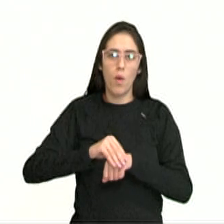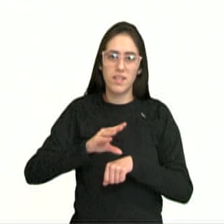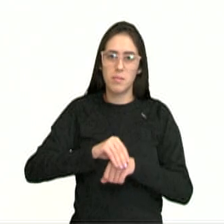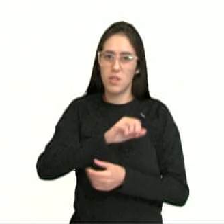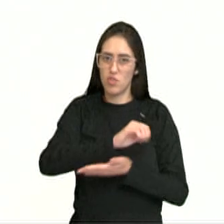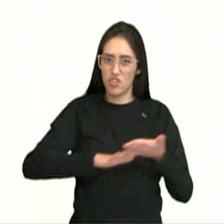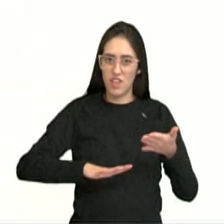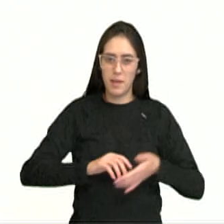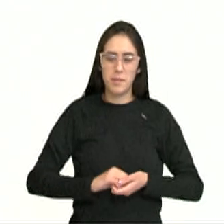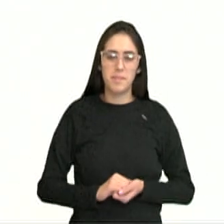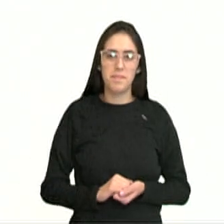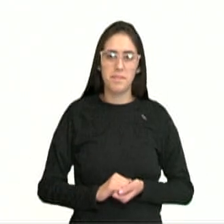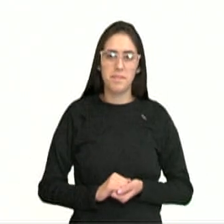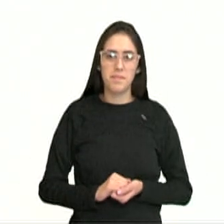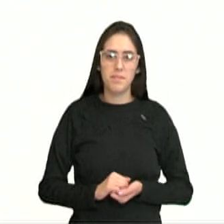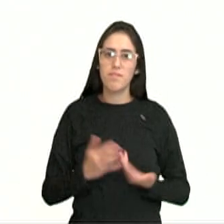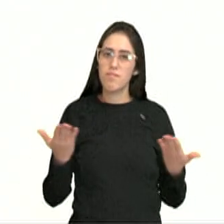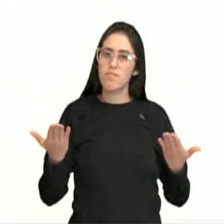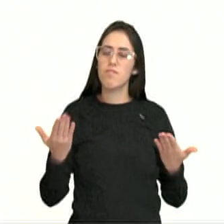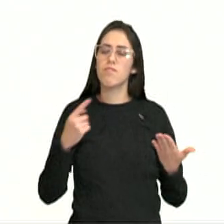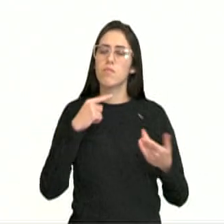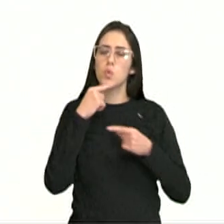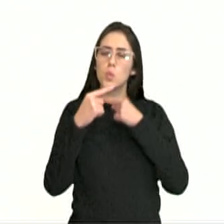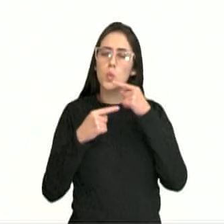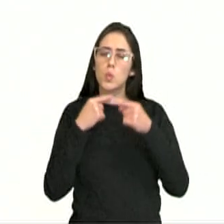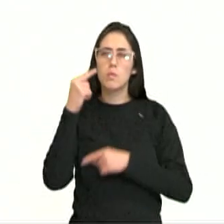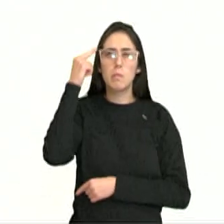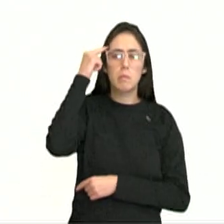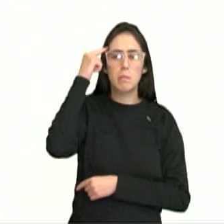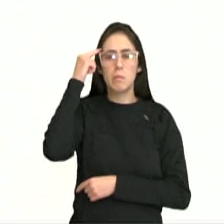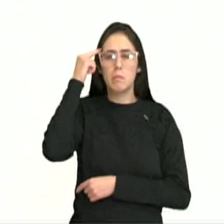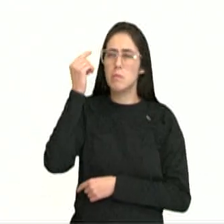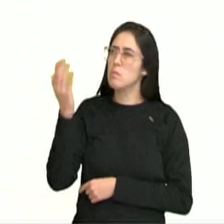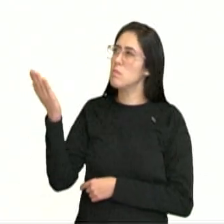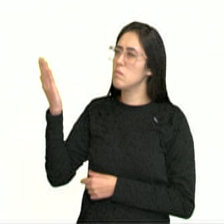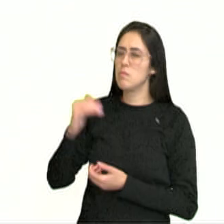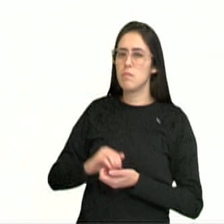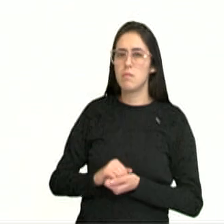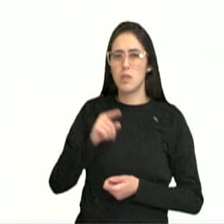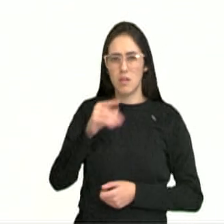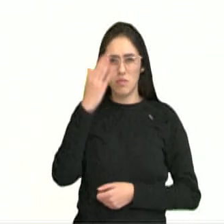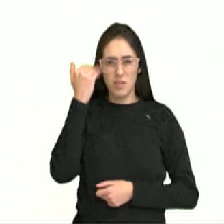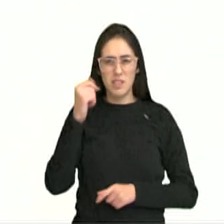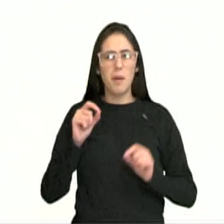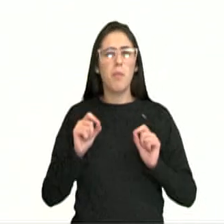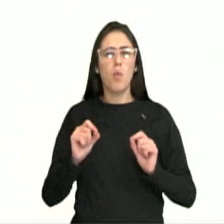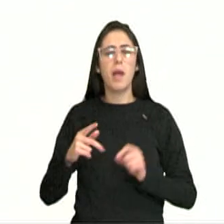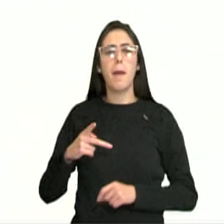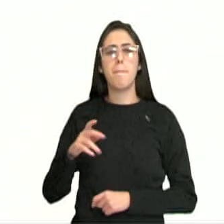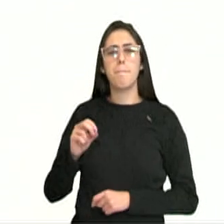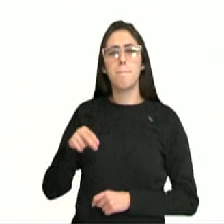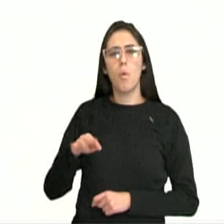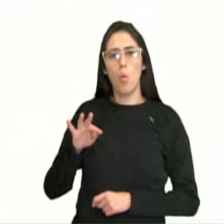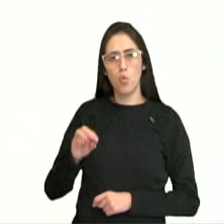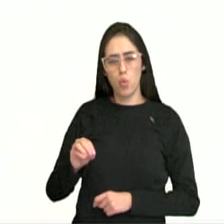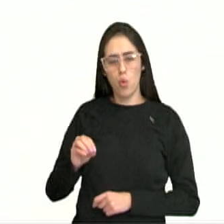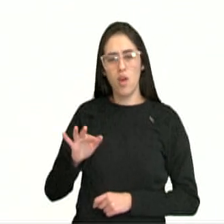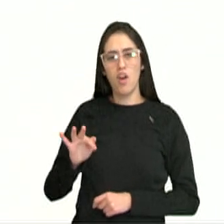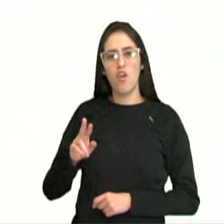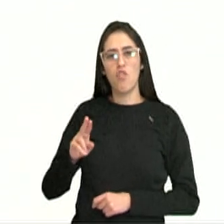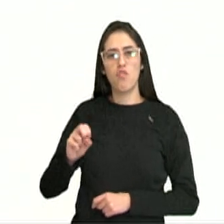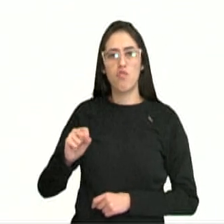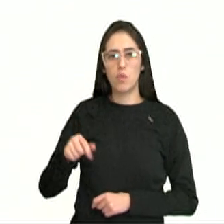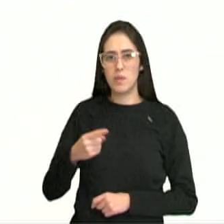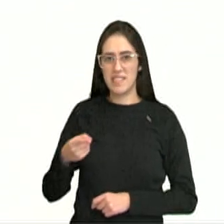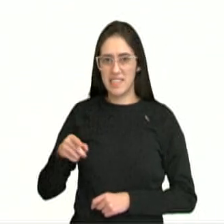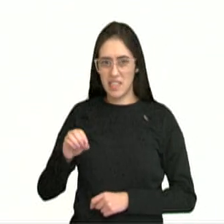atividades. E os nossos questionamentos? Você saberia definir o que são ponto de fusão e ebulição de uma substância